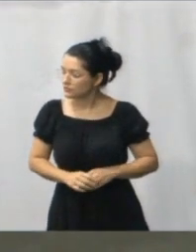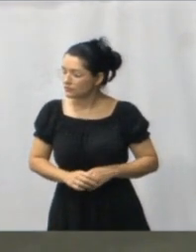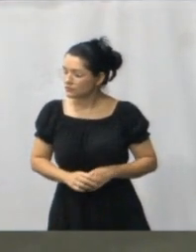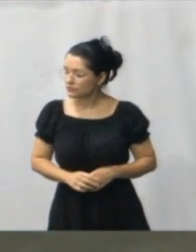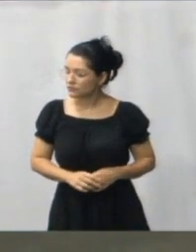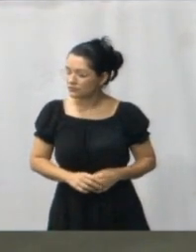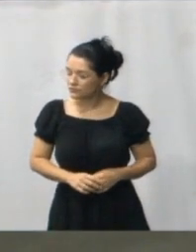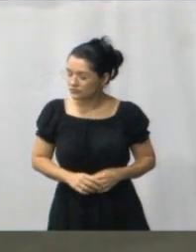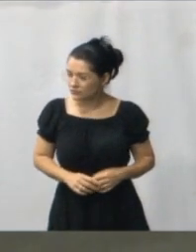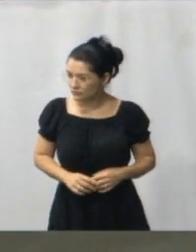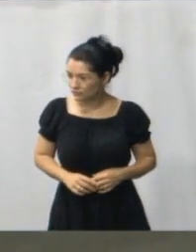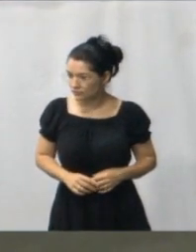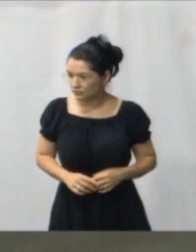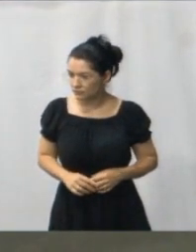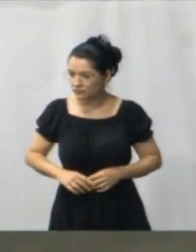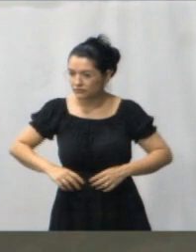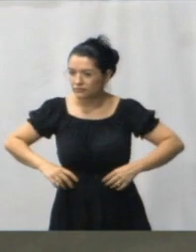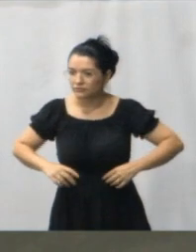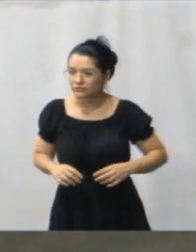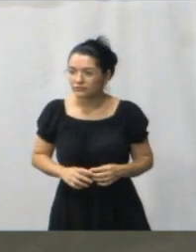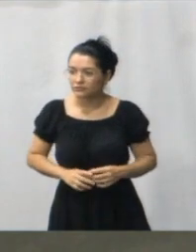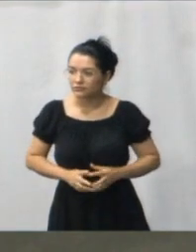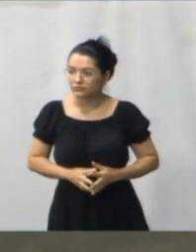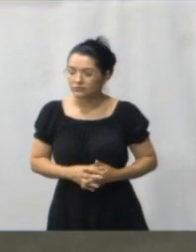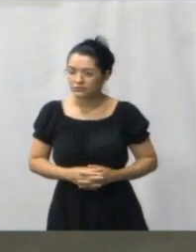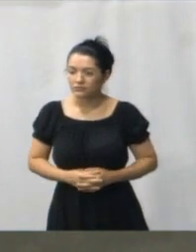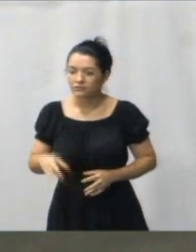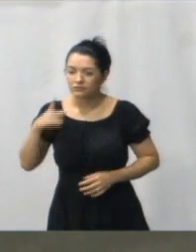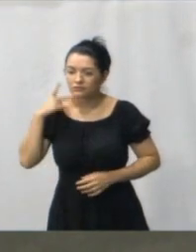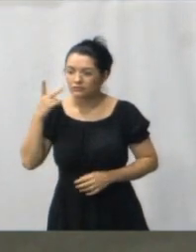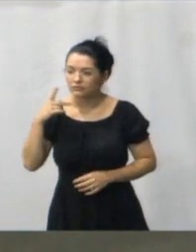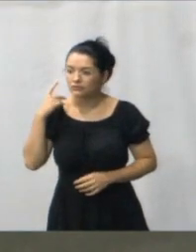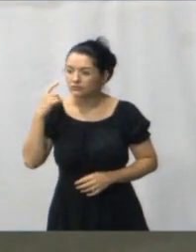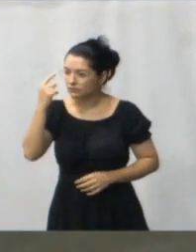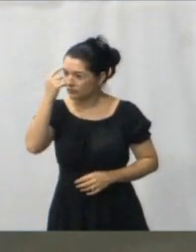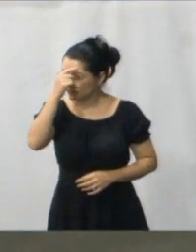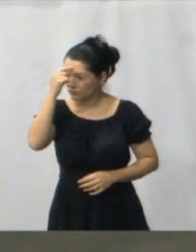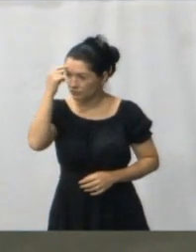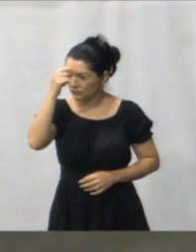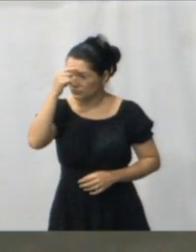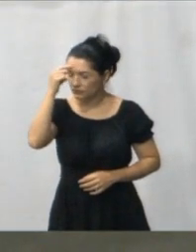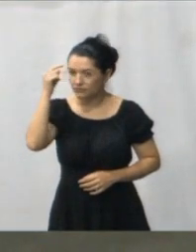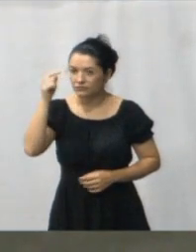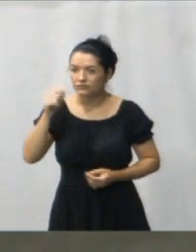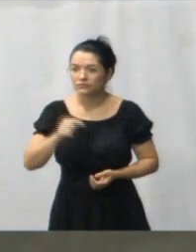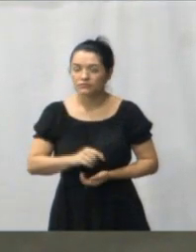Vereador Dalto, vereador Varejão. Vereador Dalto. Eu primeiro. Não, aqui.